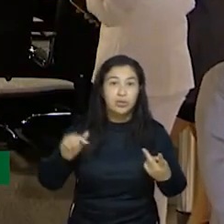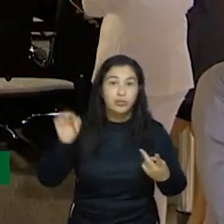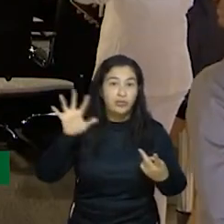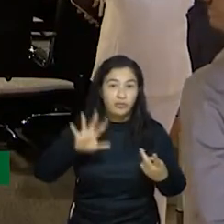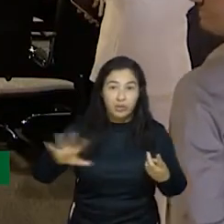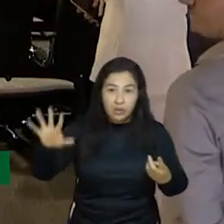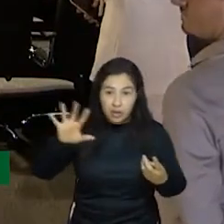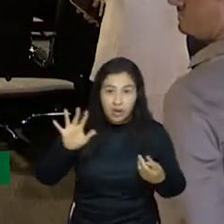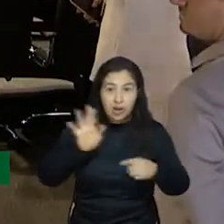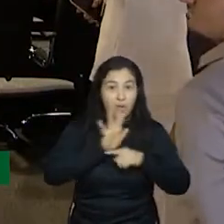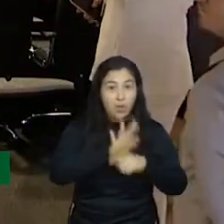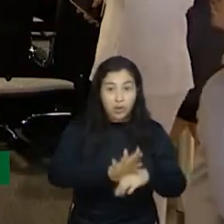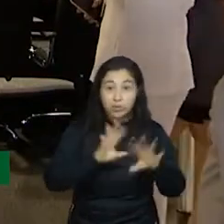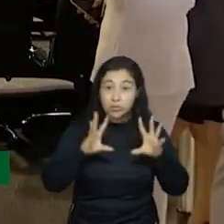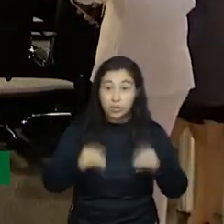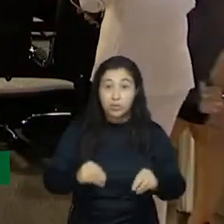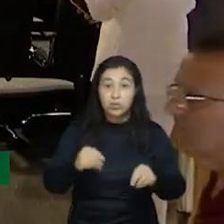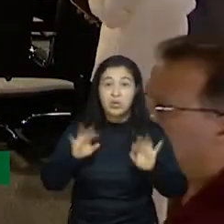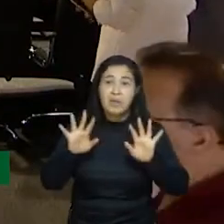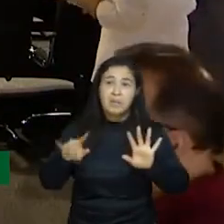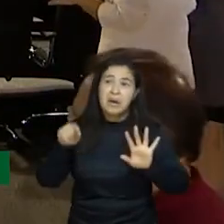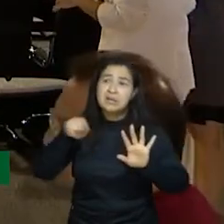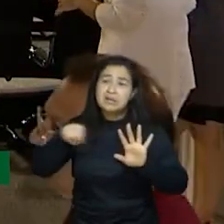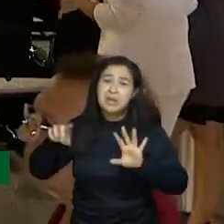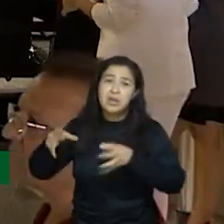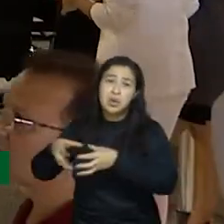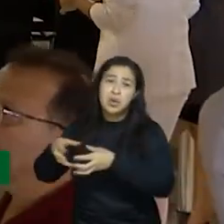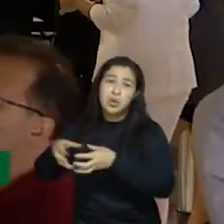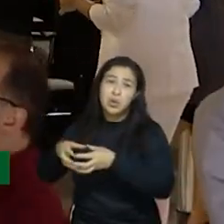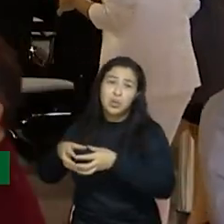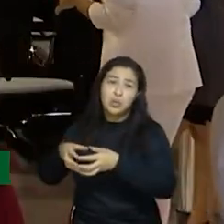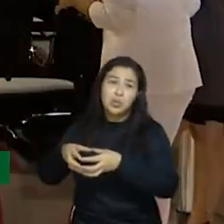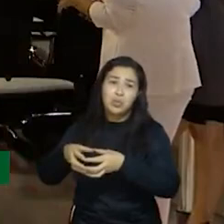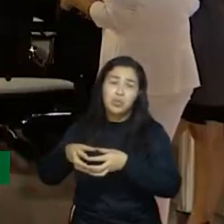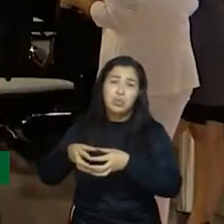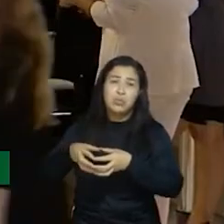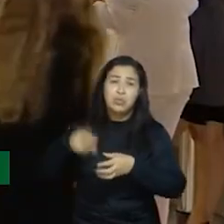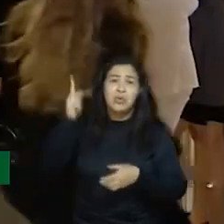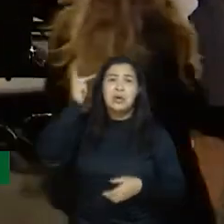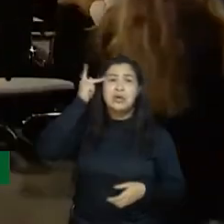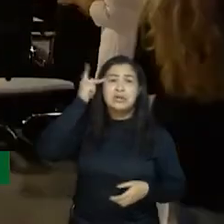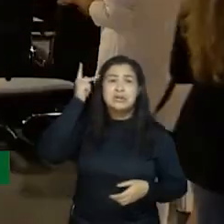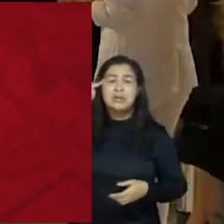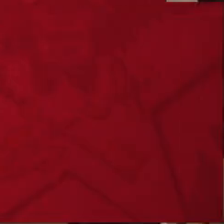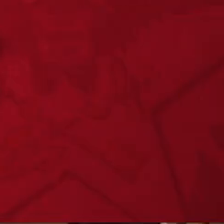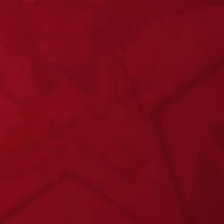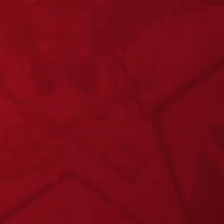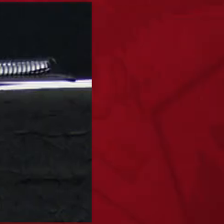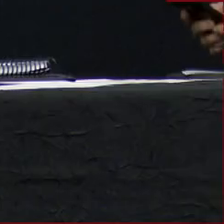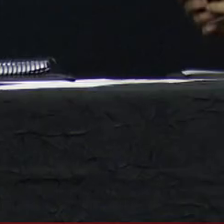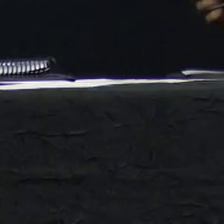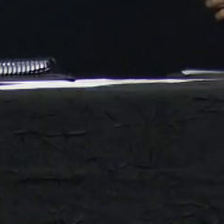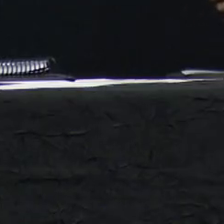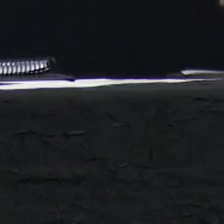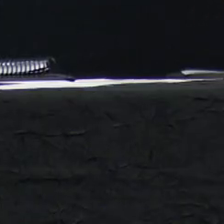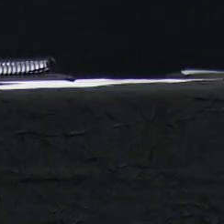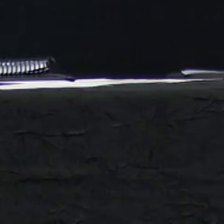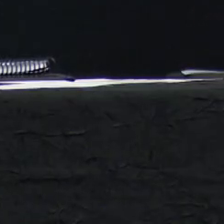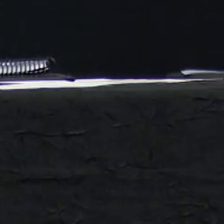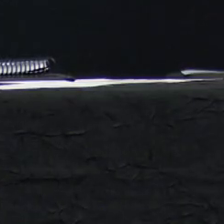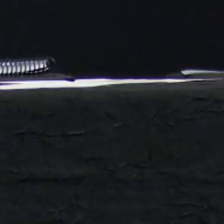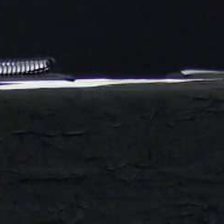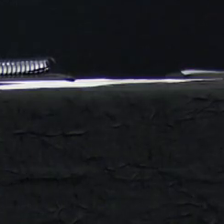E que agora, porque está na mão de uma congregação de São Paulo, disse: o SUS eu não quero mais atender. A dinâmica das